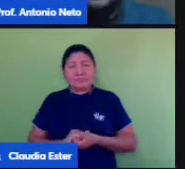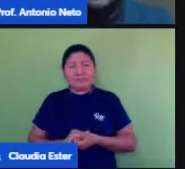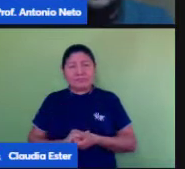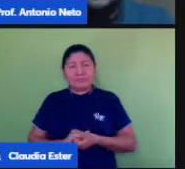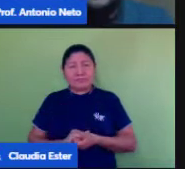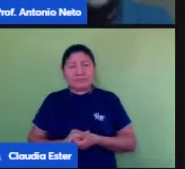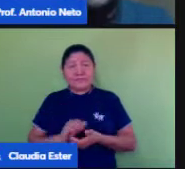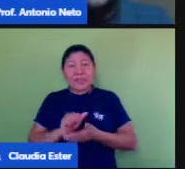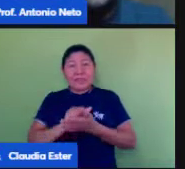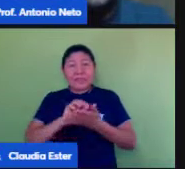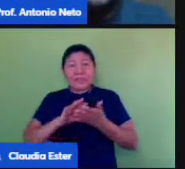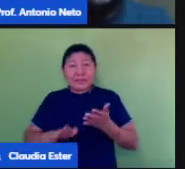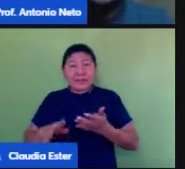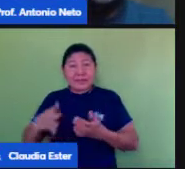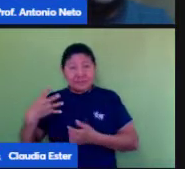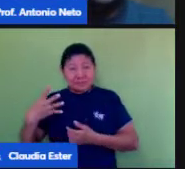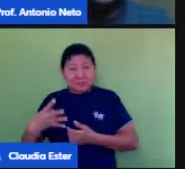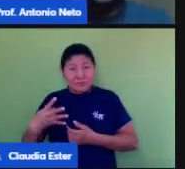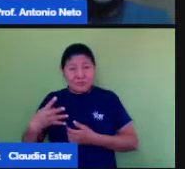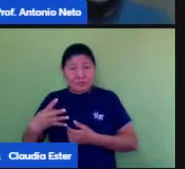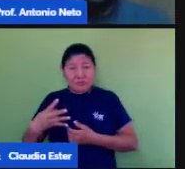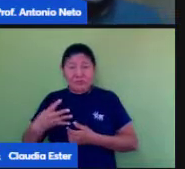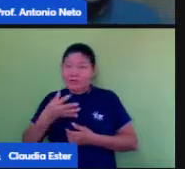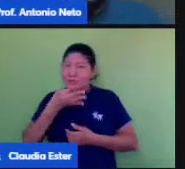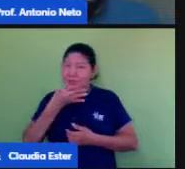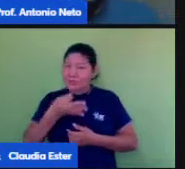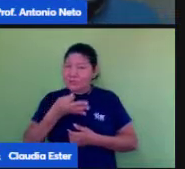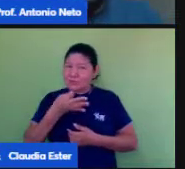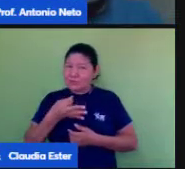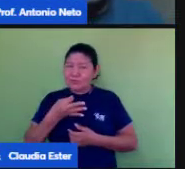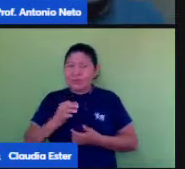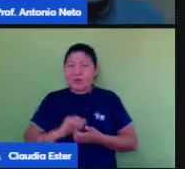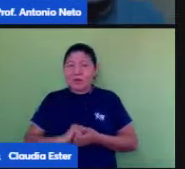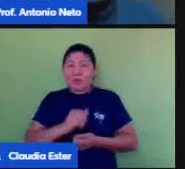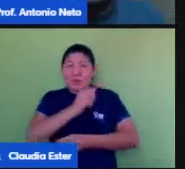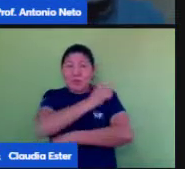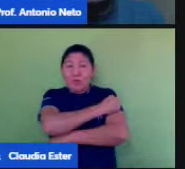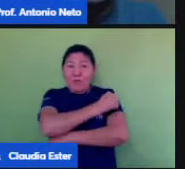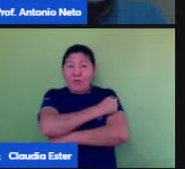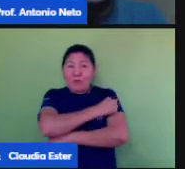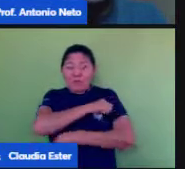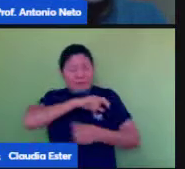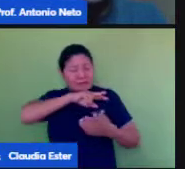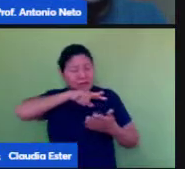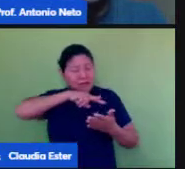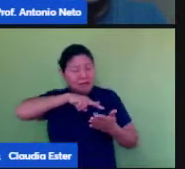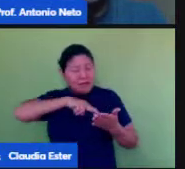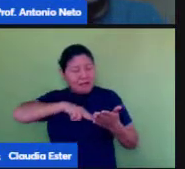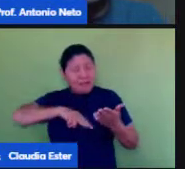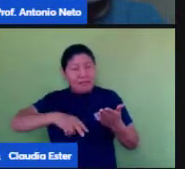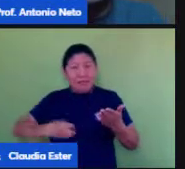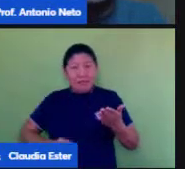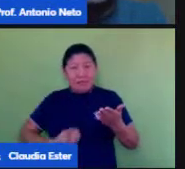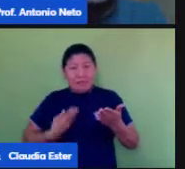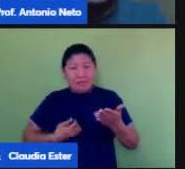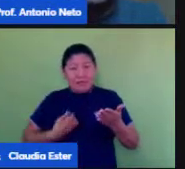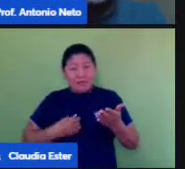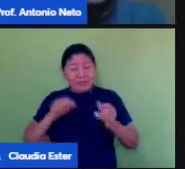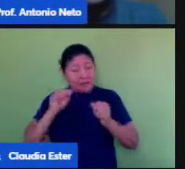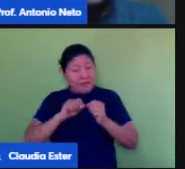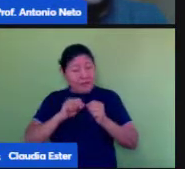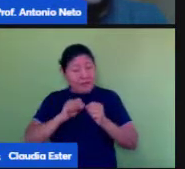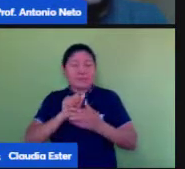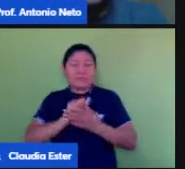Na atividade 4, sugerimos que o aluno leia o poema e resolva a situação,